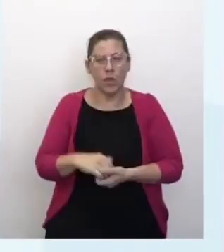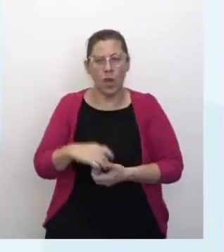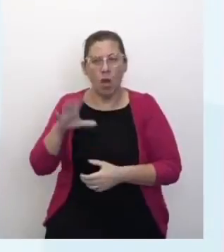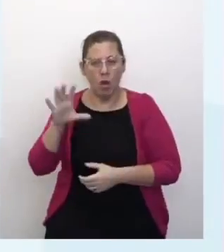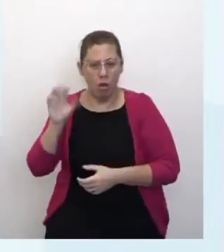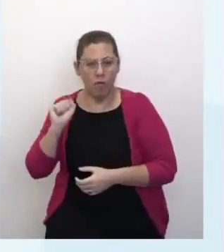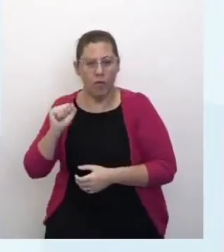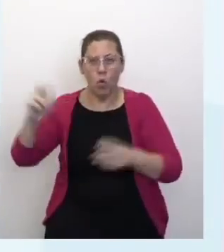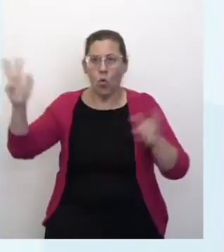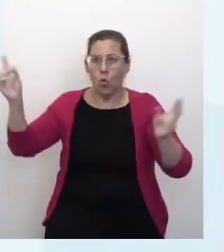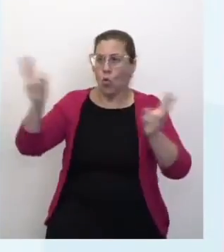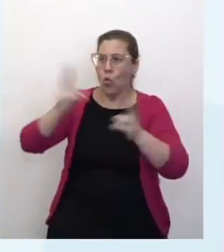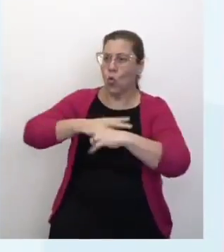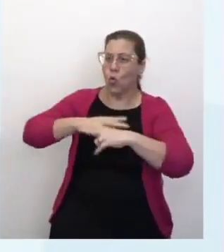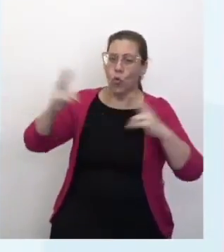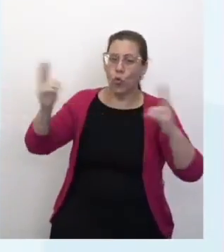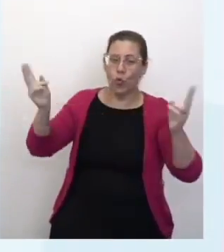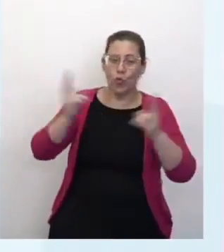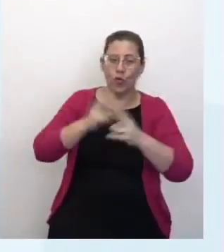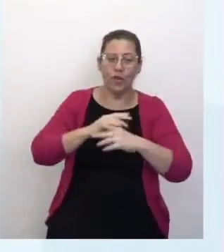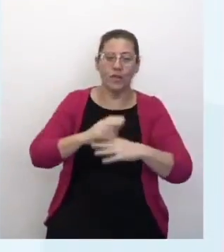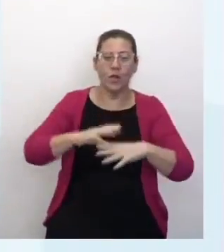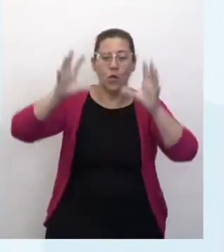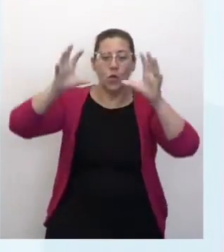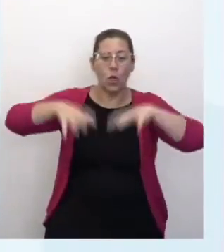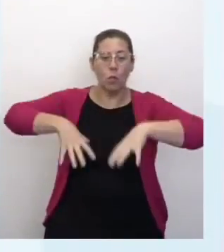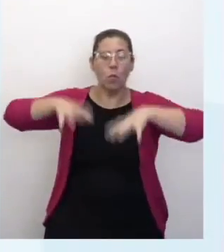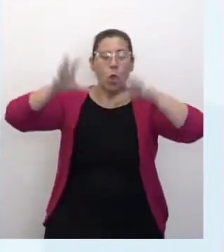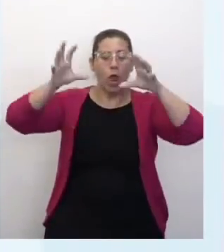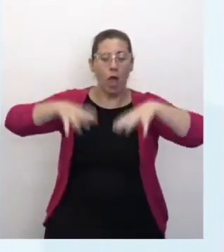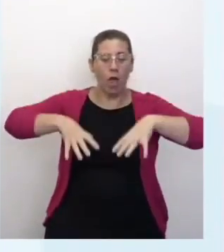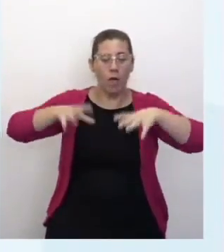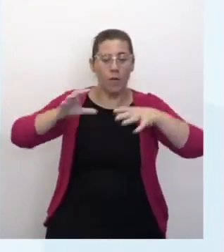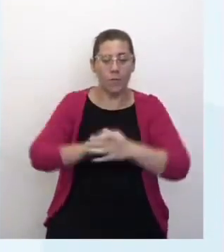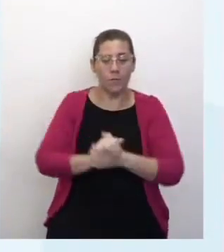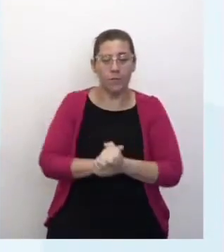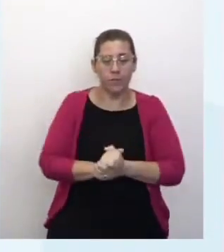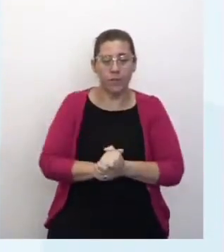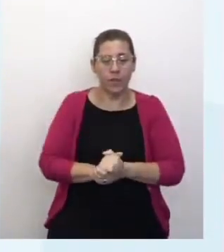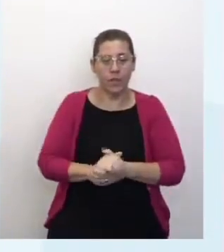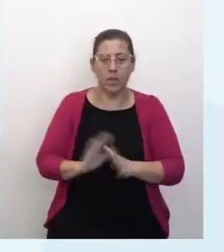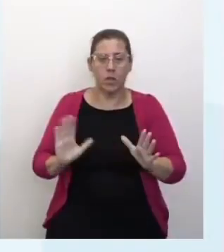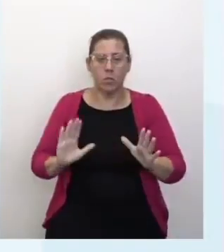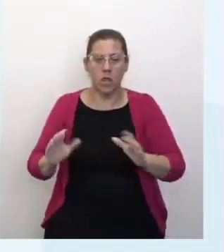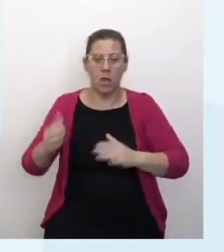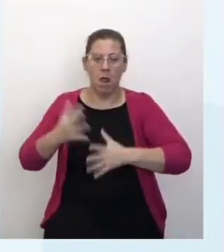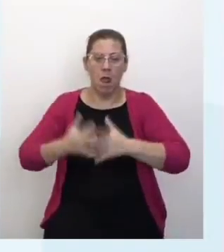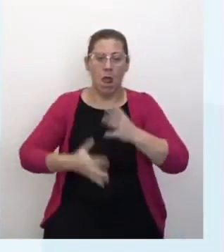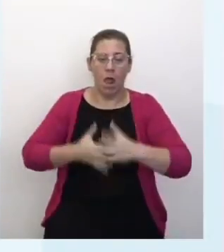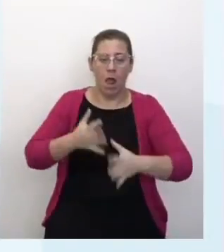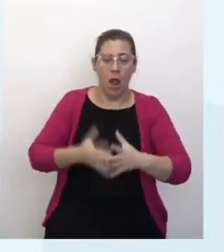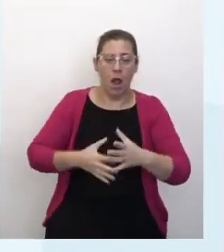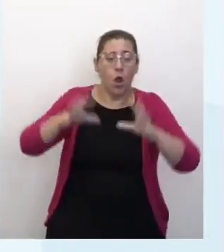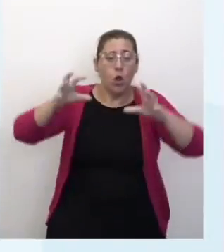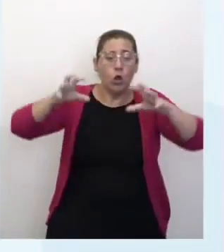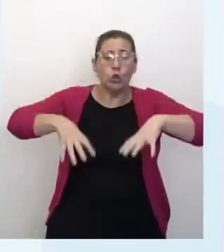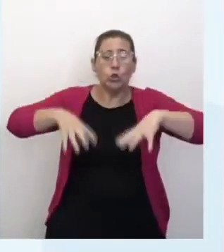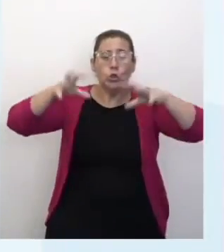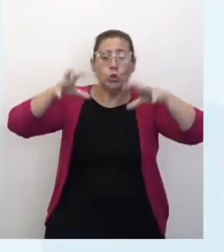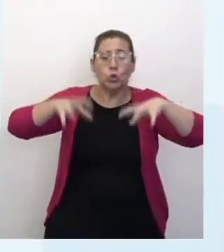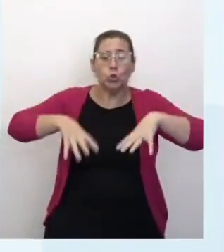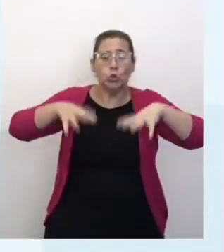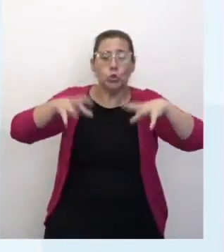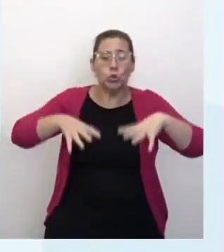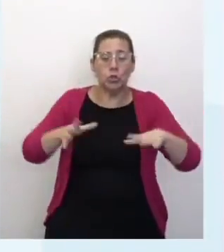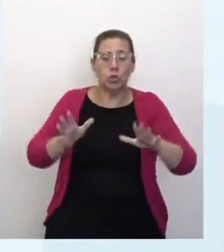o vento. É um temporal desfeito. Não me arrojes a chuva e a tempestade.